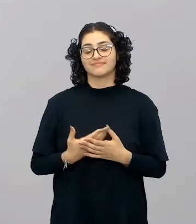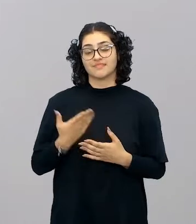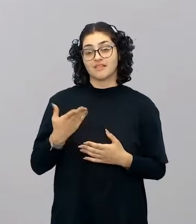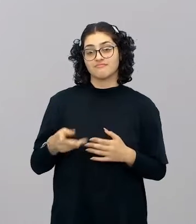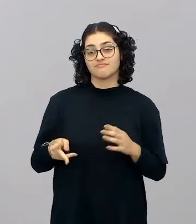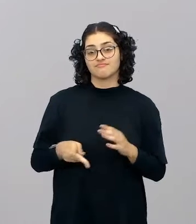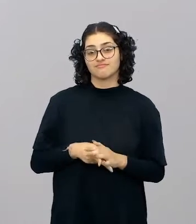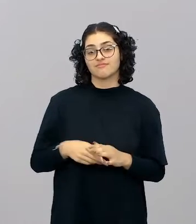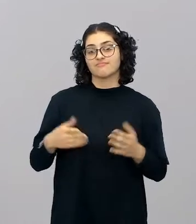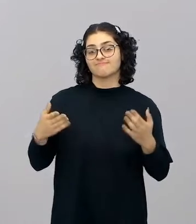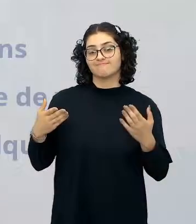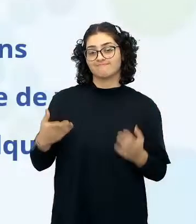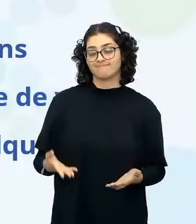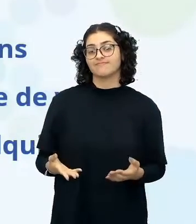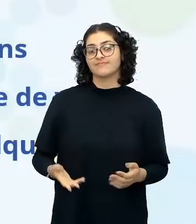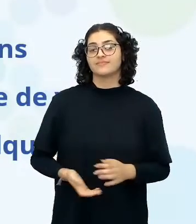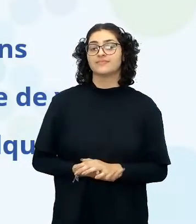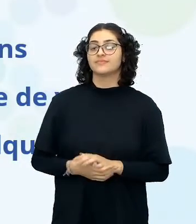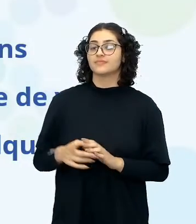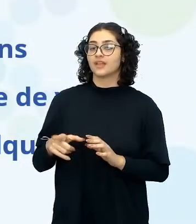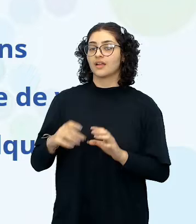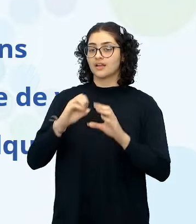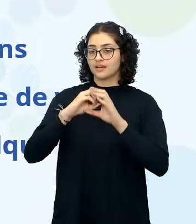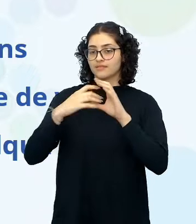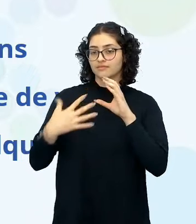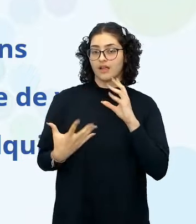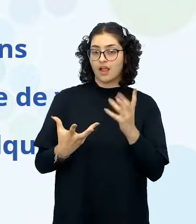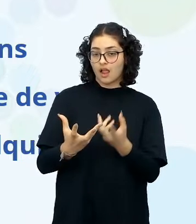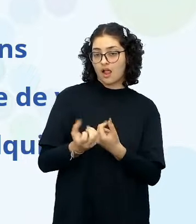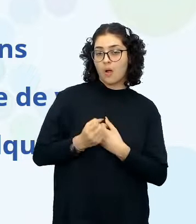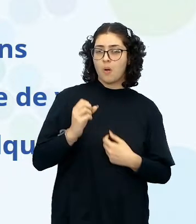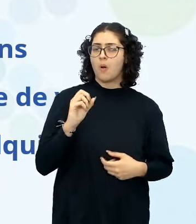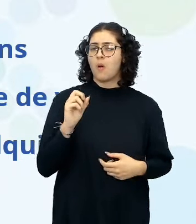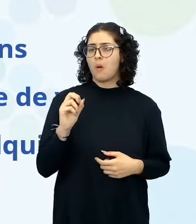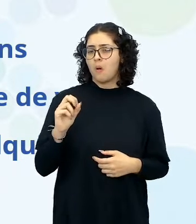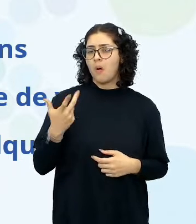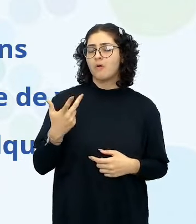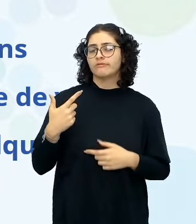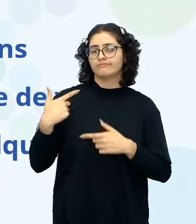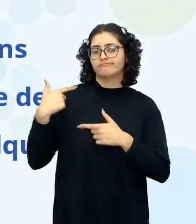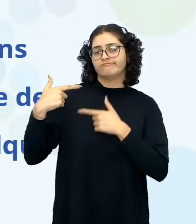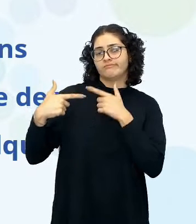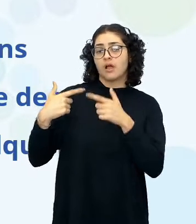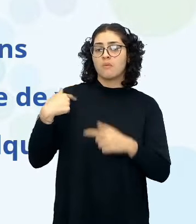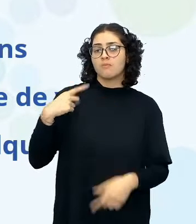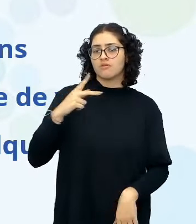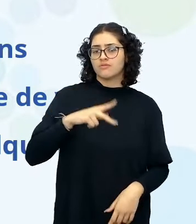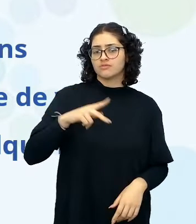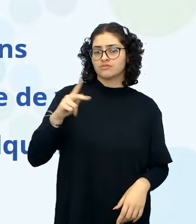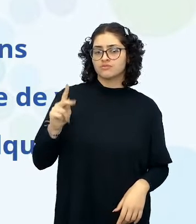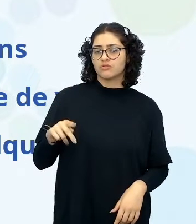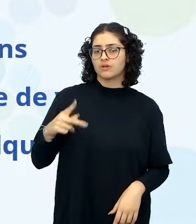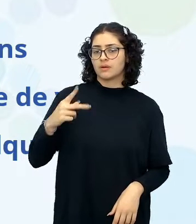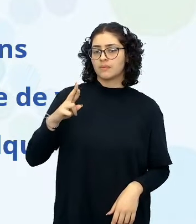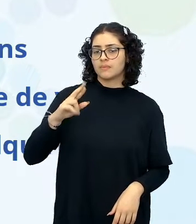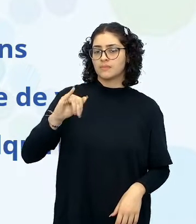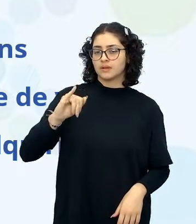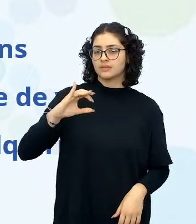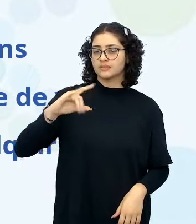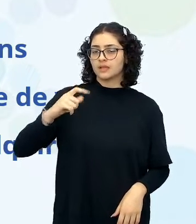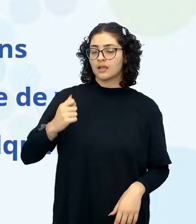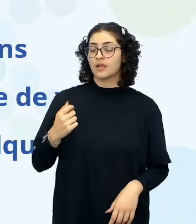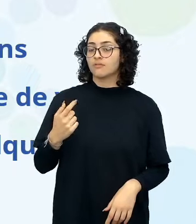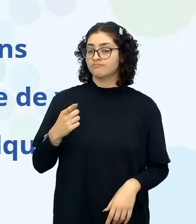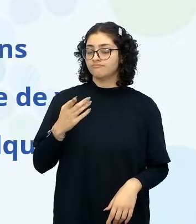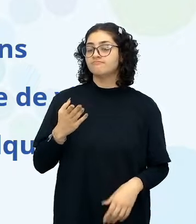componente Características Adquiridas ou Hereditárias. Eu sou a professora Priscila e hoje a gente está, olha só, na